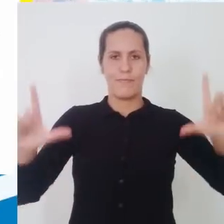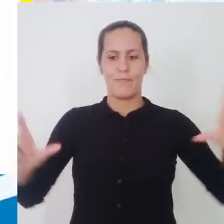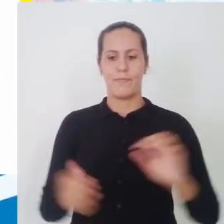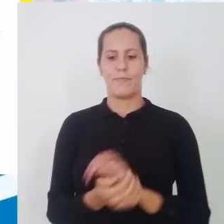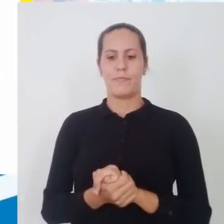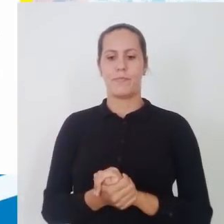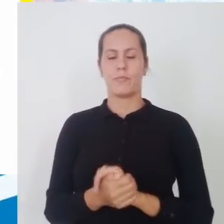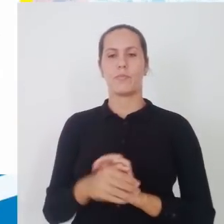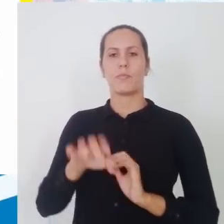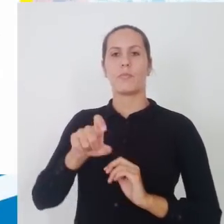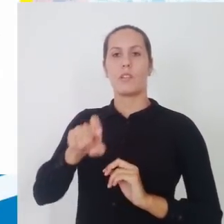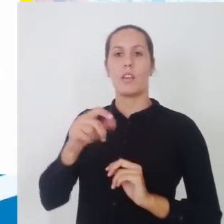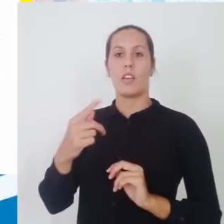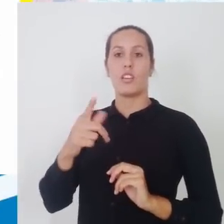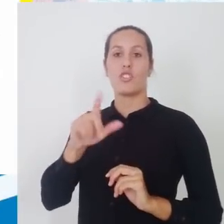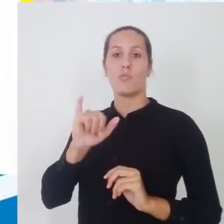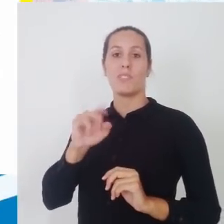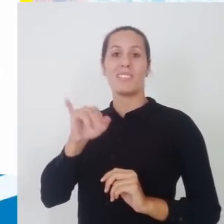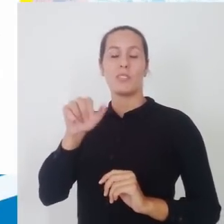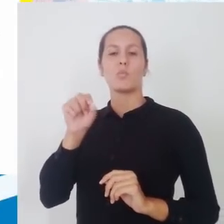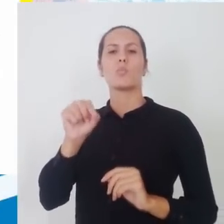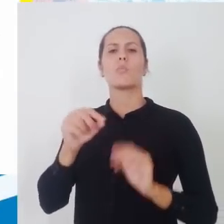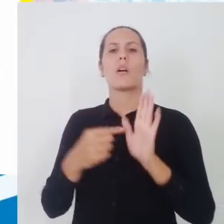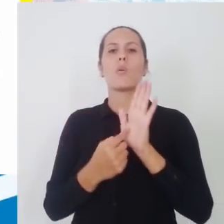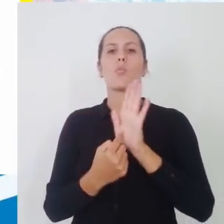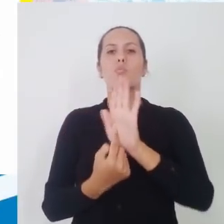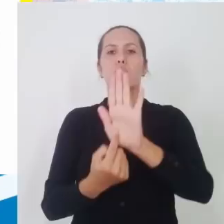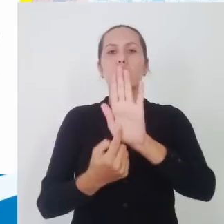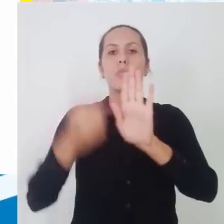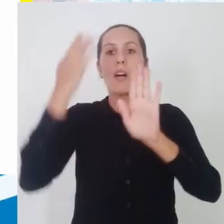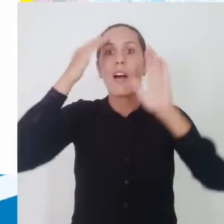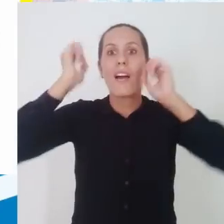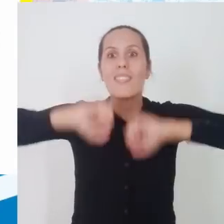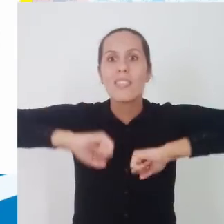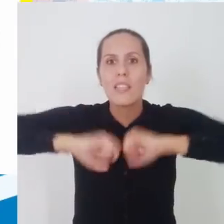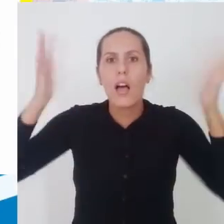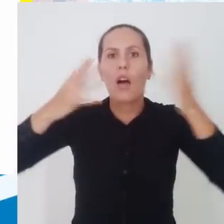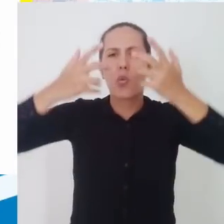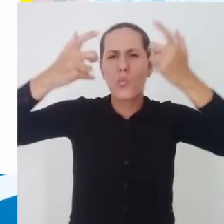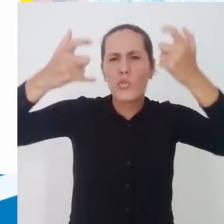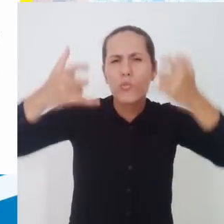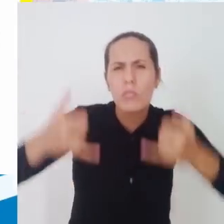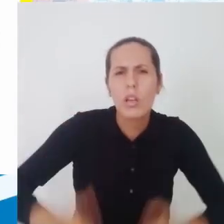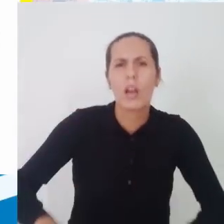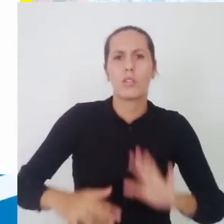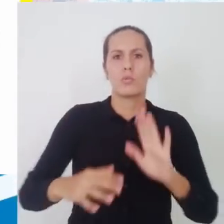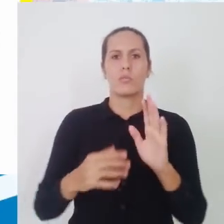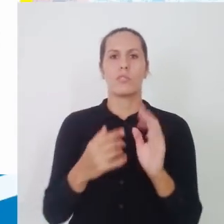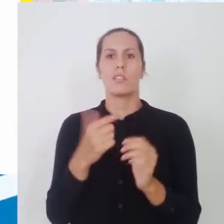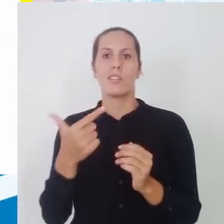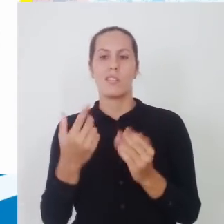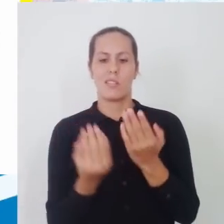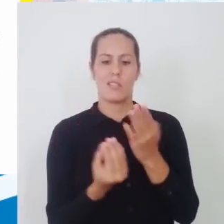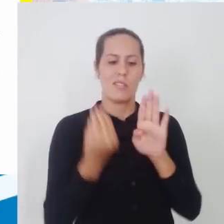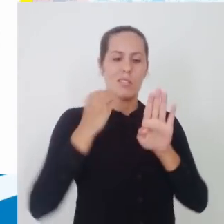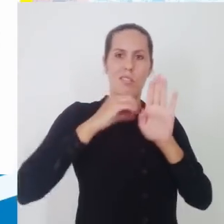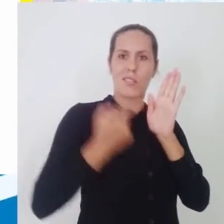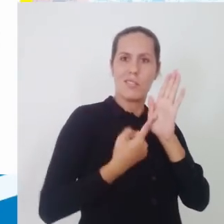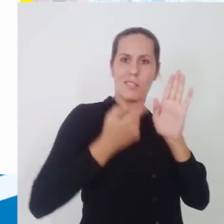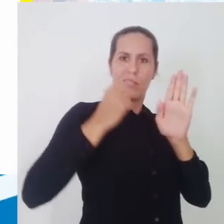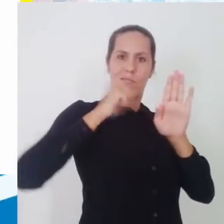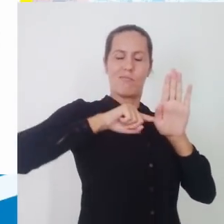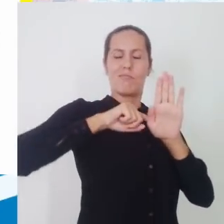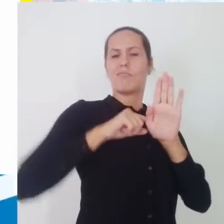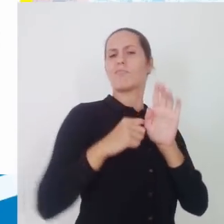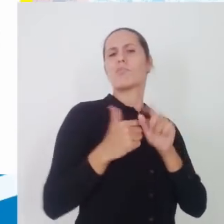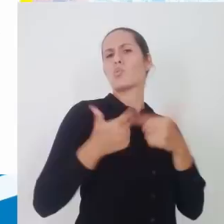Por que as informações explícitas são tão importantes se elas me parecem tão fáceis de identificar? Se é